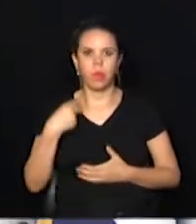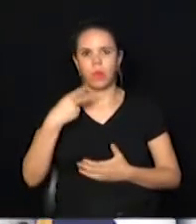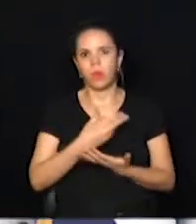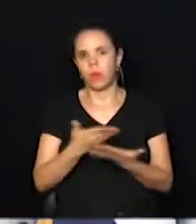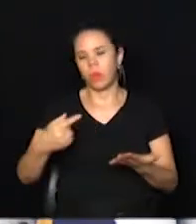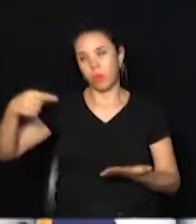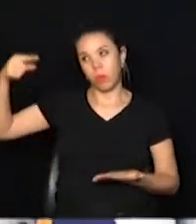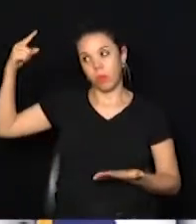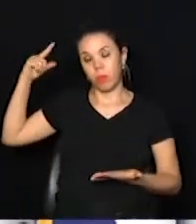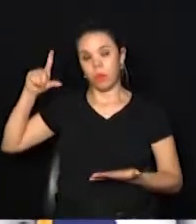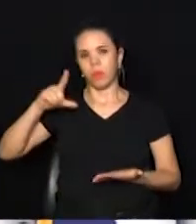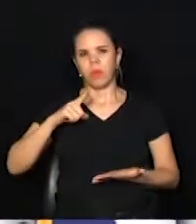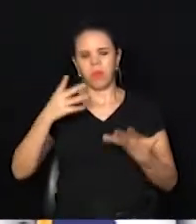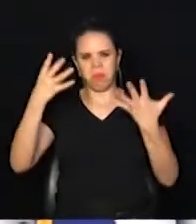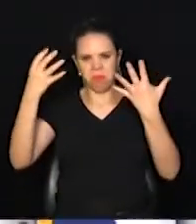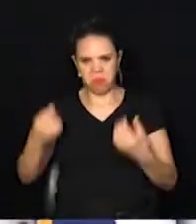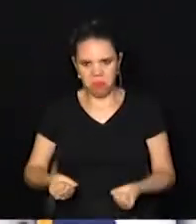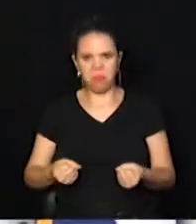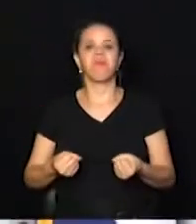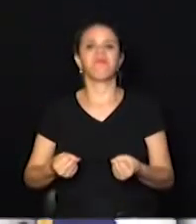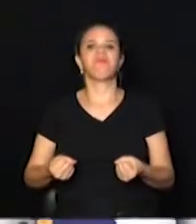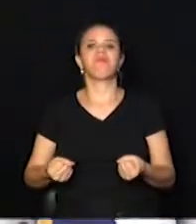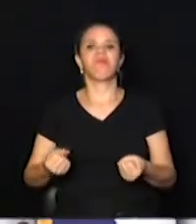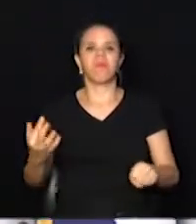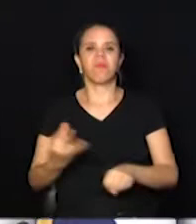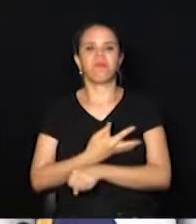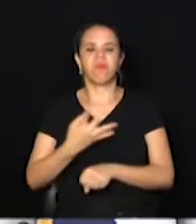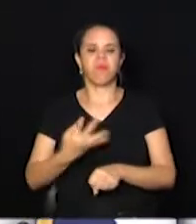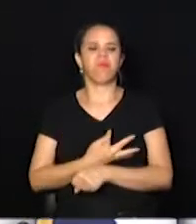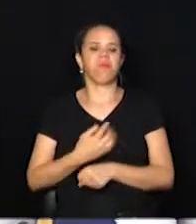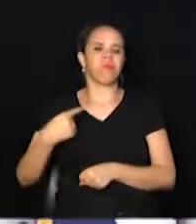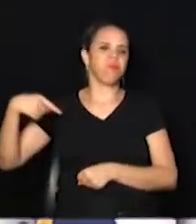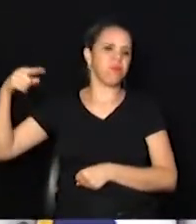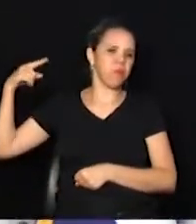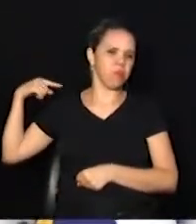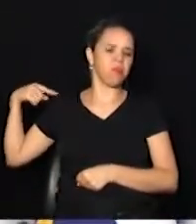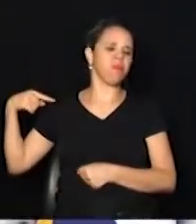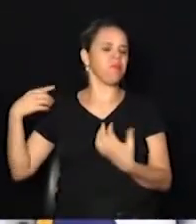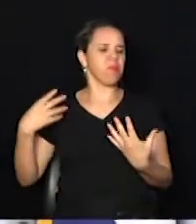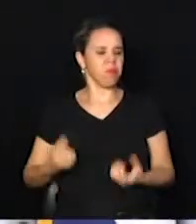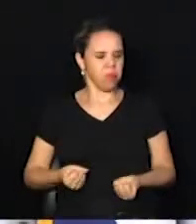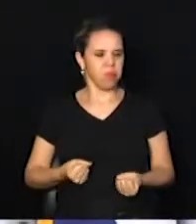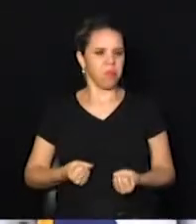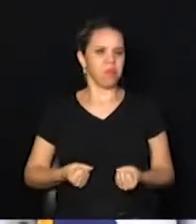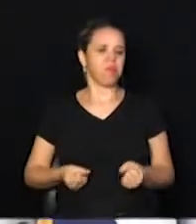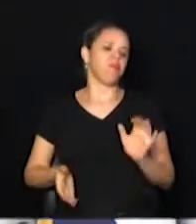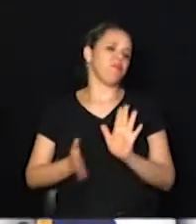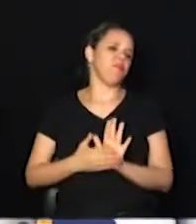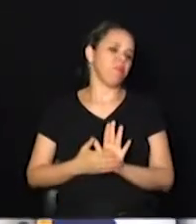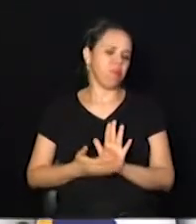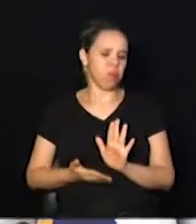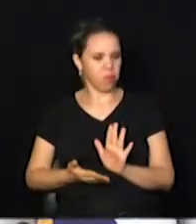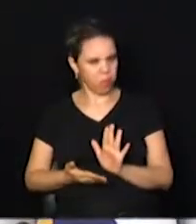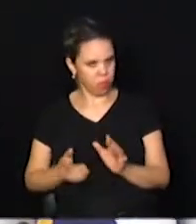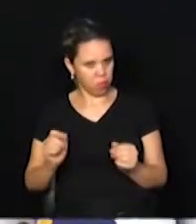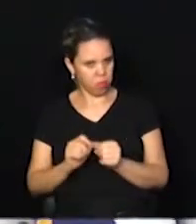da época tiveram que engolir. Eles tiveram que assumir aquilo, aceitar aquela proposição, porque foram